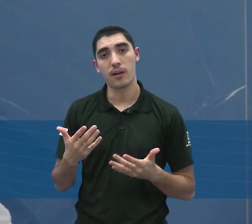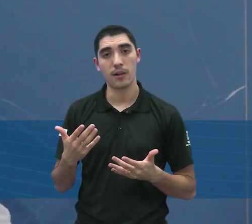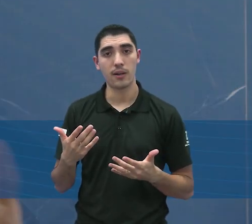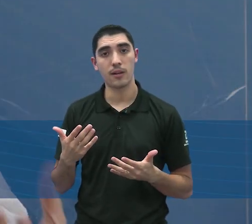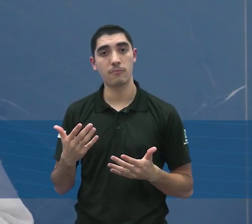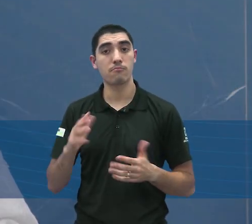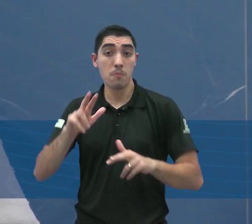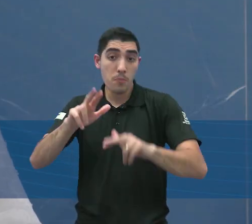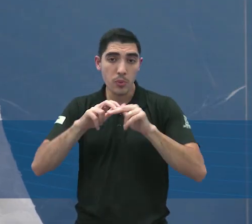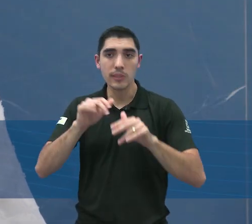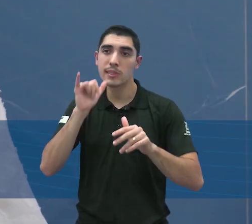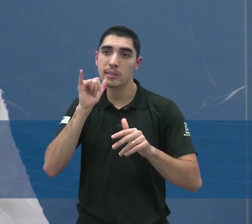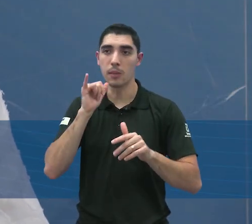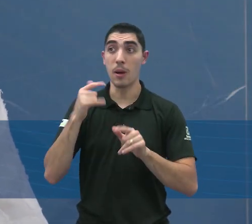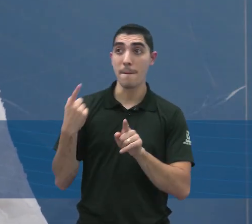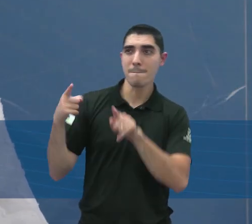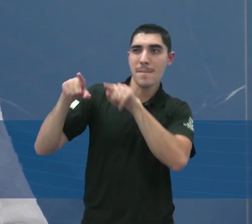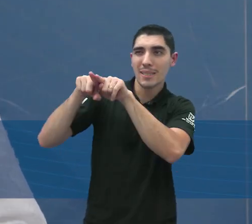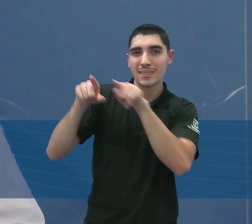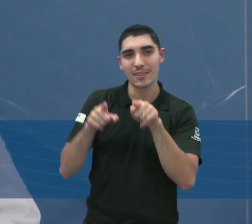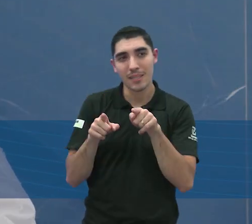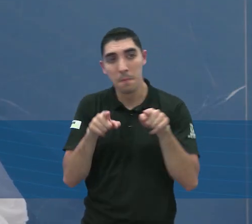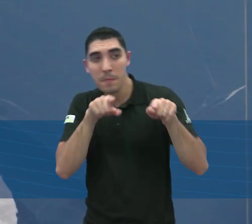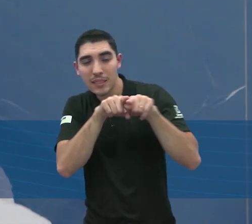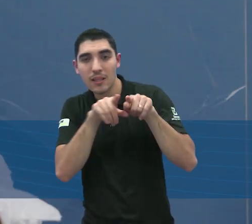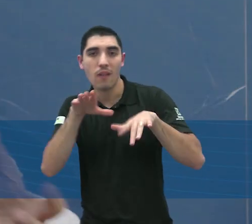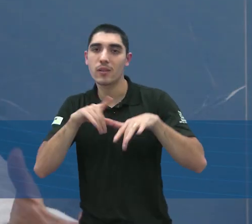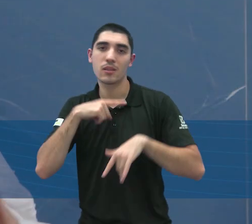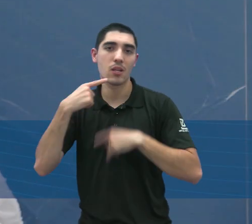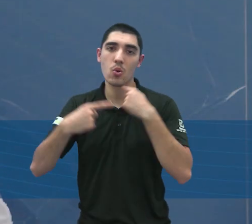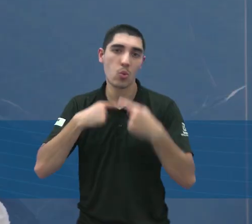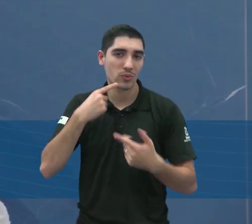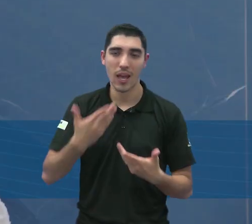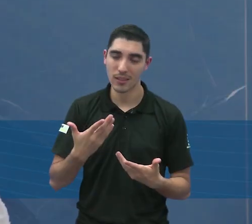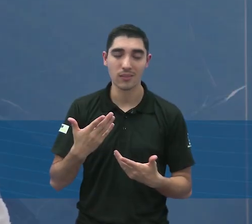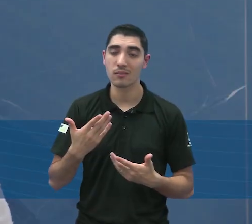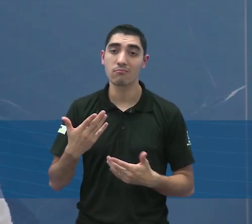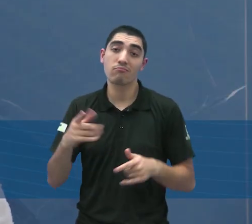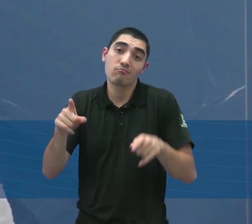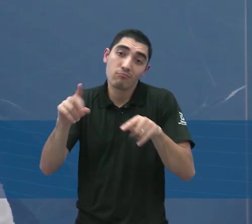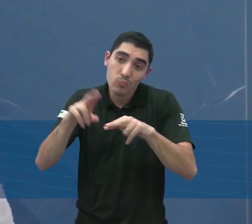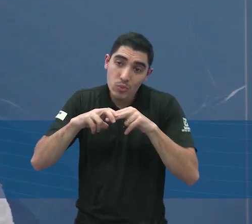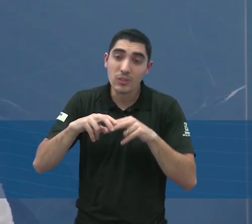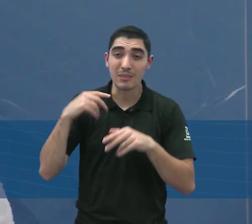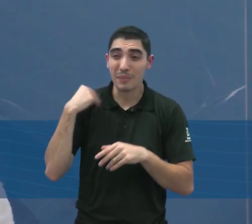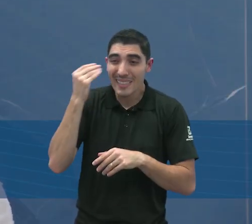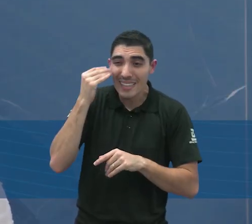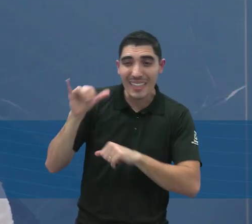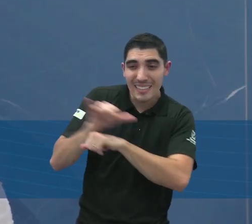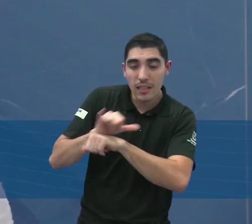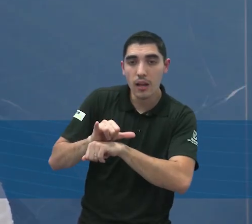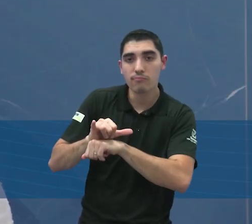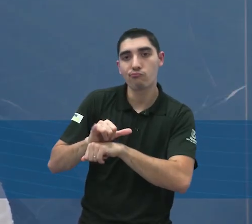A conquista de novos parceiros, né? Até mesmo para ações estratégicas, acaba sendo exitosa.